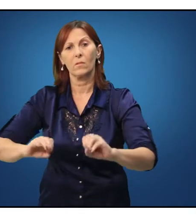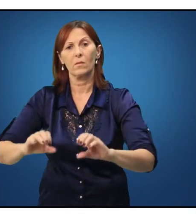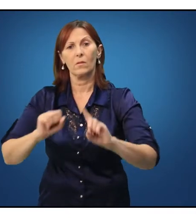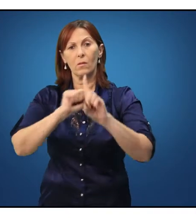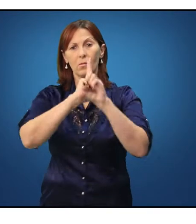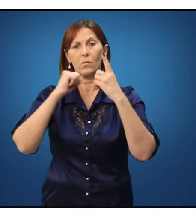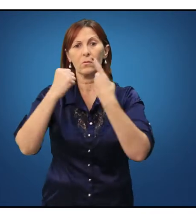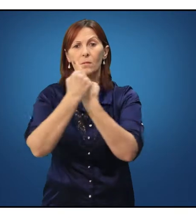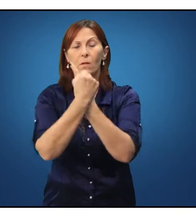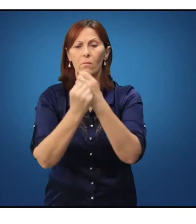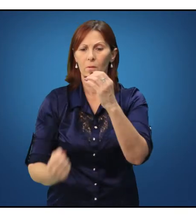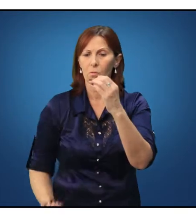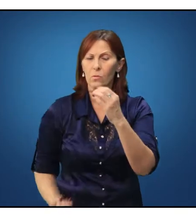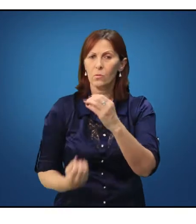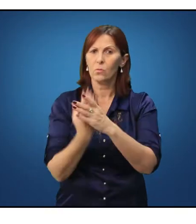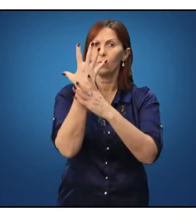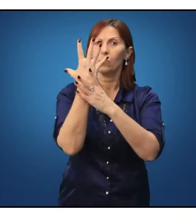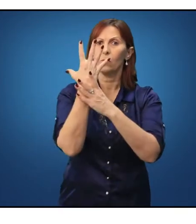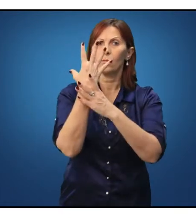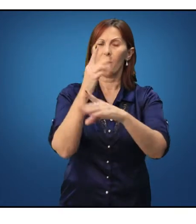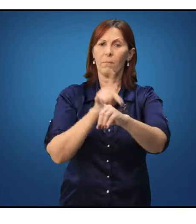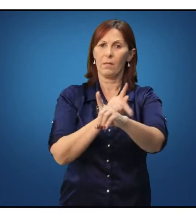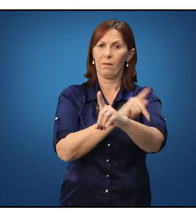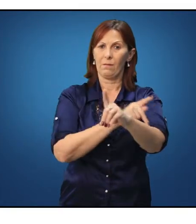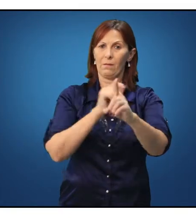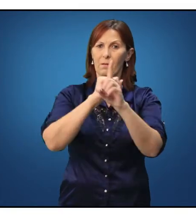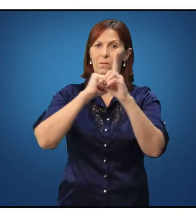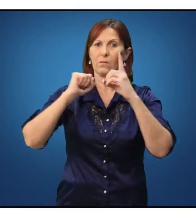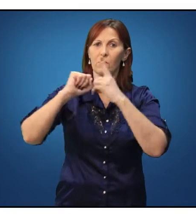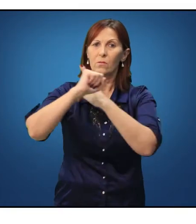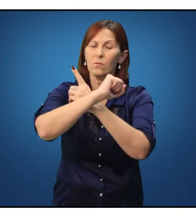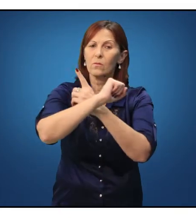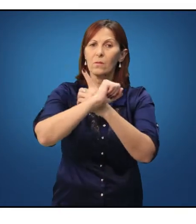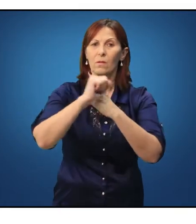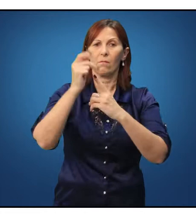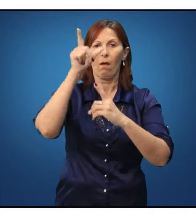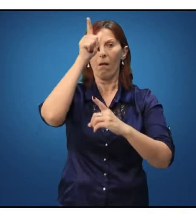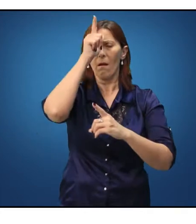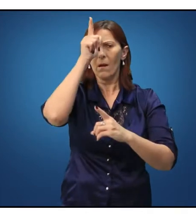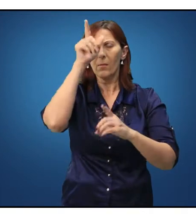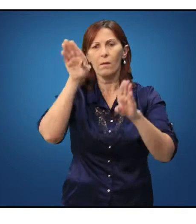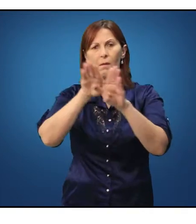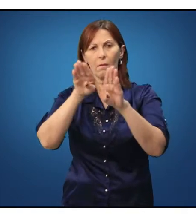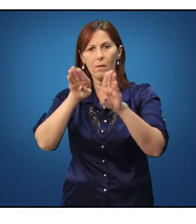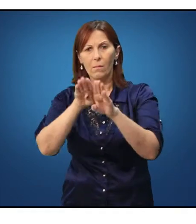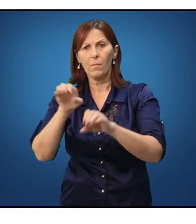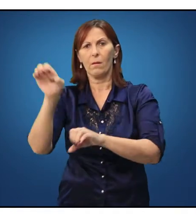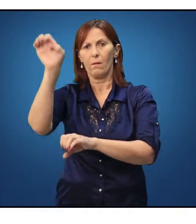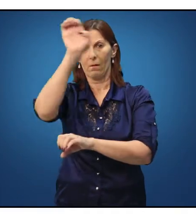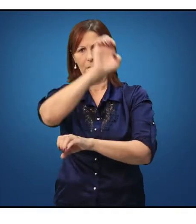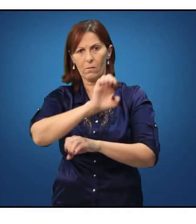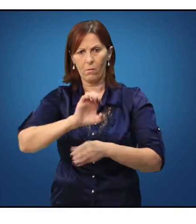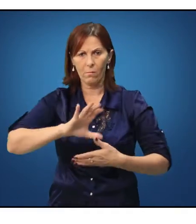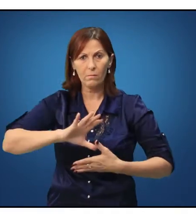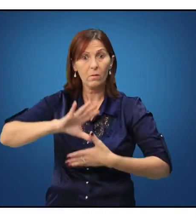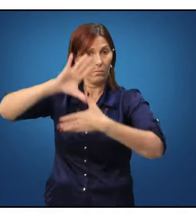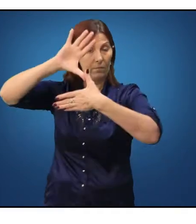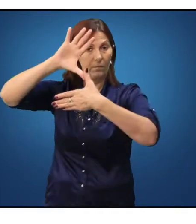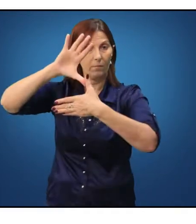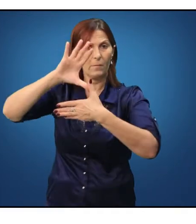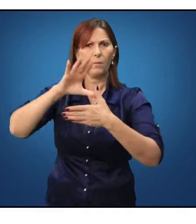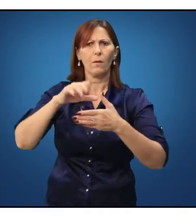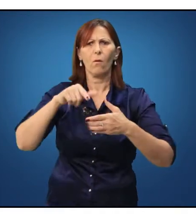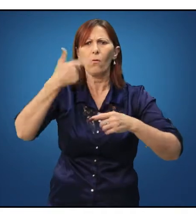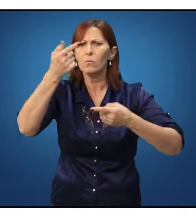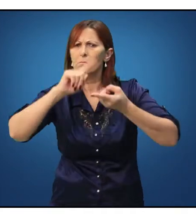social em que surge essa área da pedagogia social na Alemanha e no continente europeu. Mas também a gente vai trazer alguns elementos para